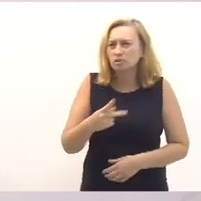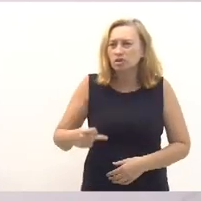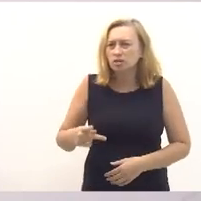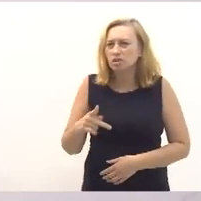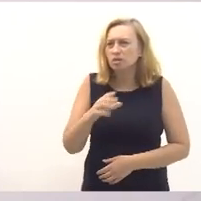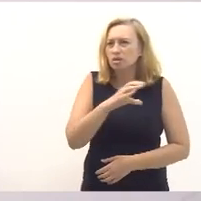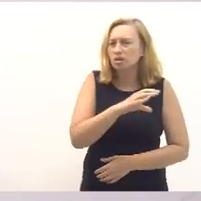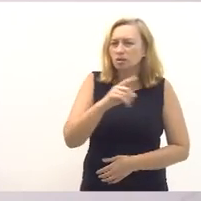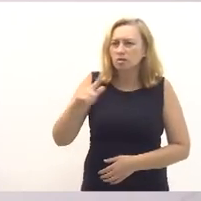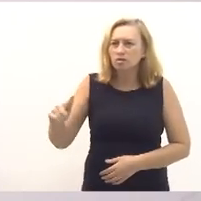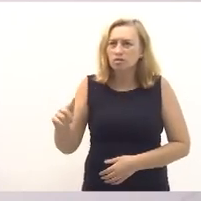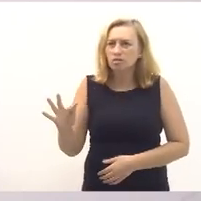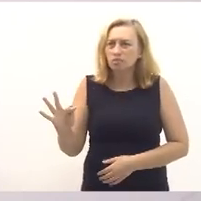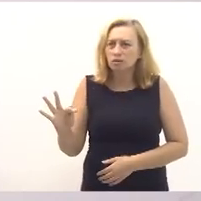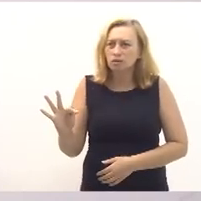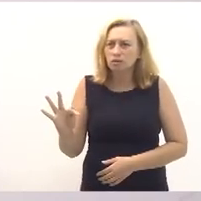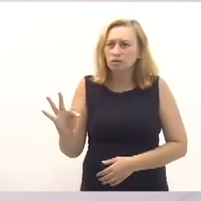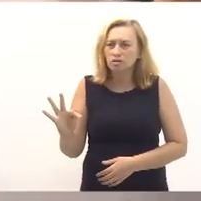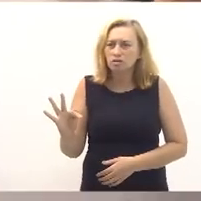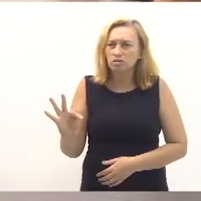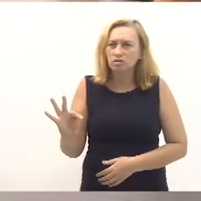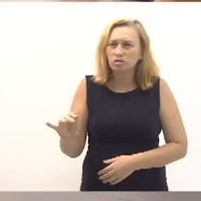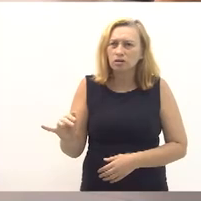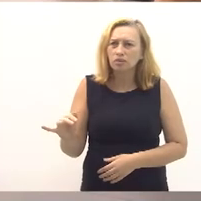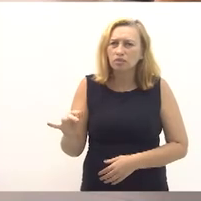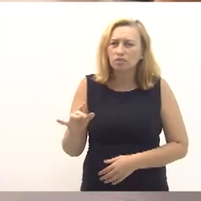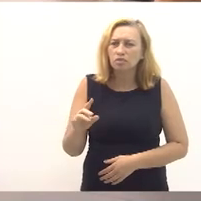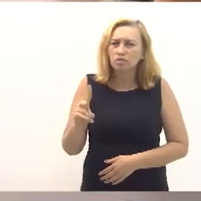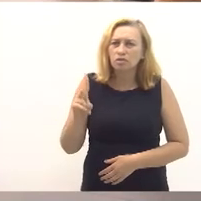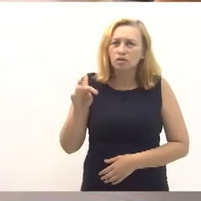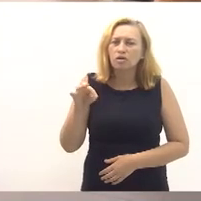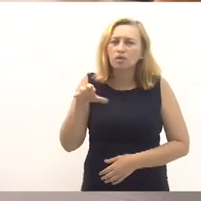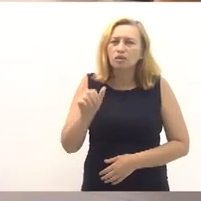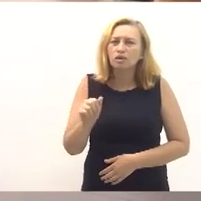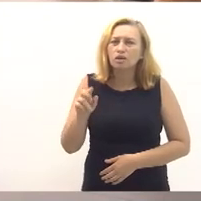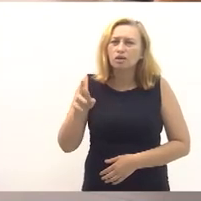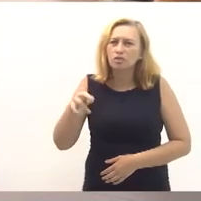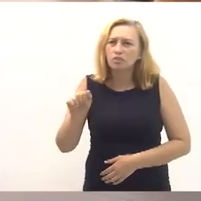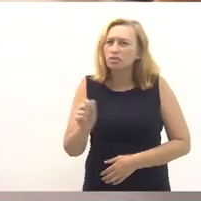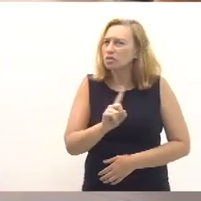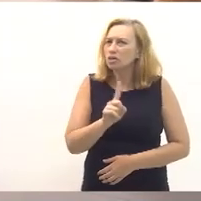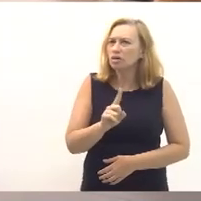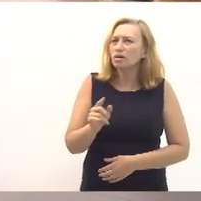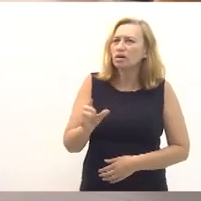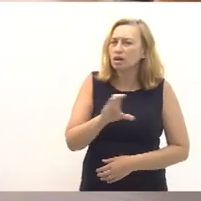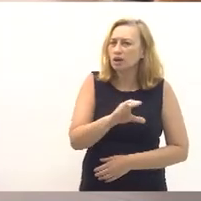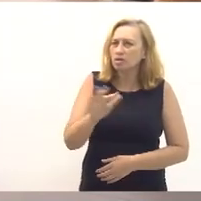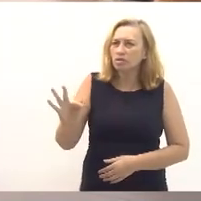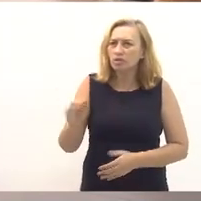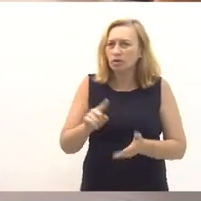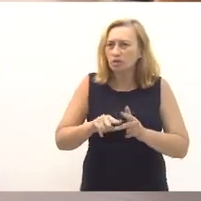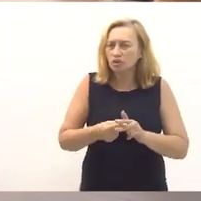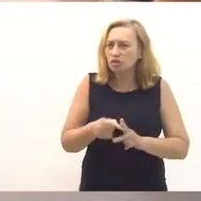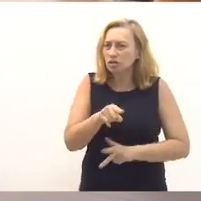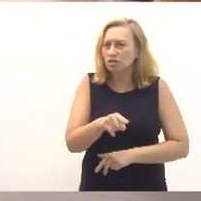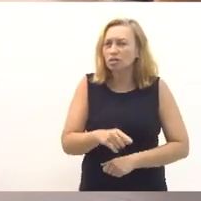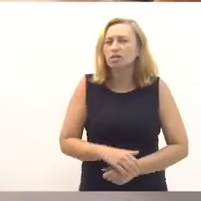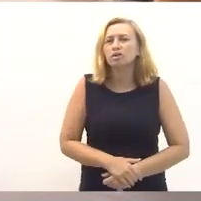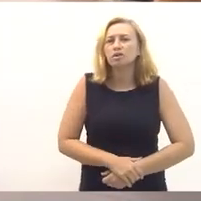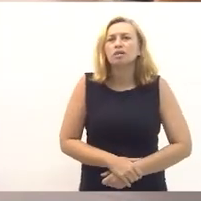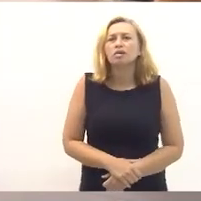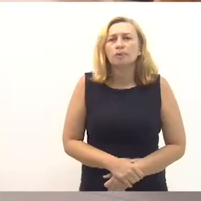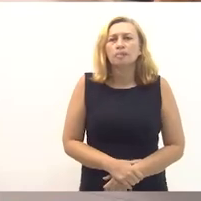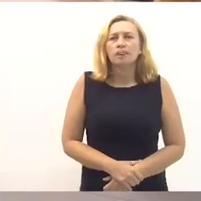mais vivo em Cabo Frio me dando errado Então Volta Redonda aqui na sua e não é bom tá Redonda tem que corrigir aqui cara é